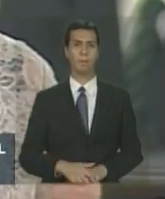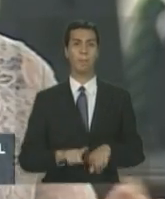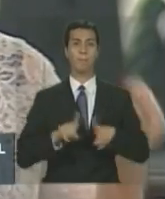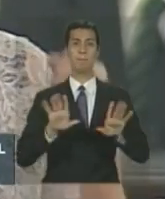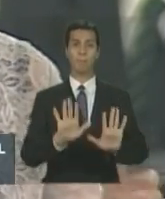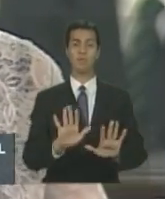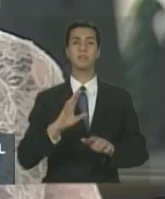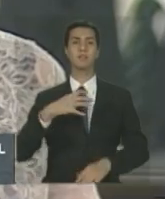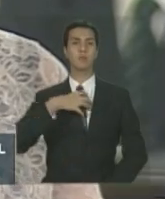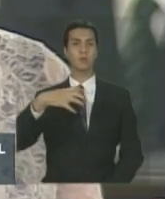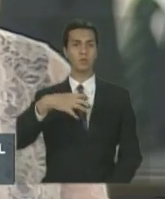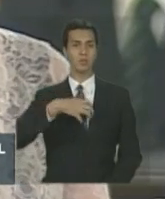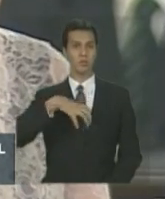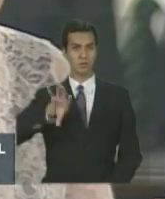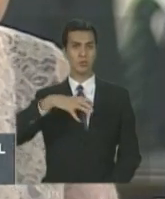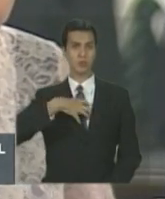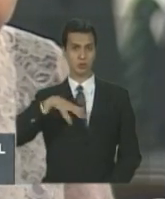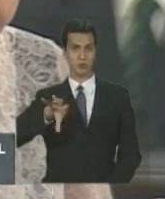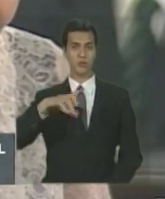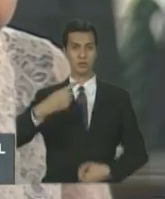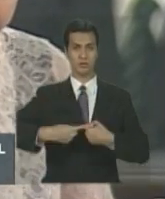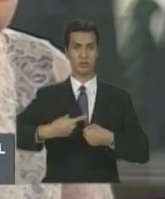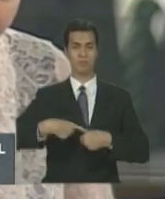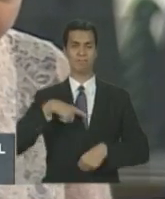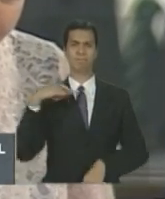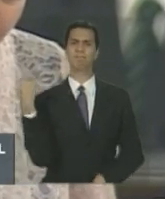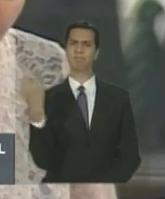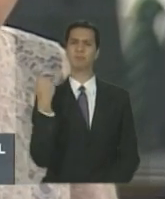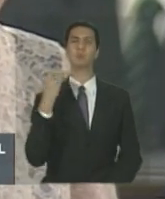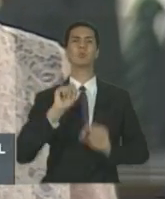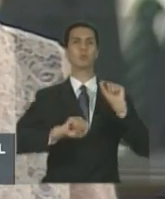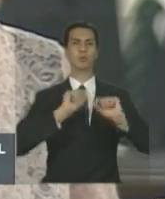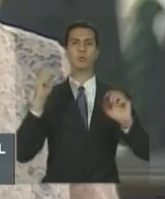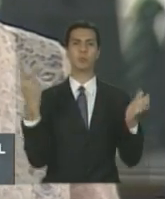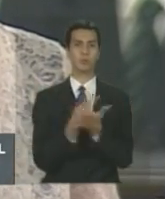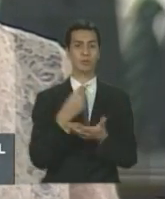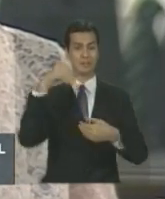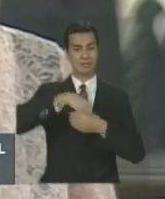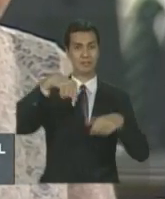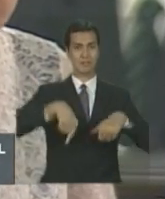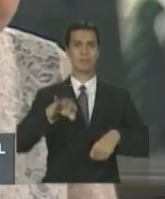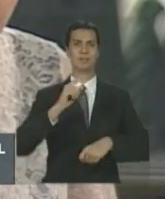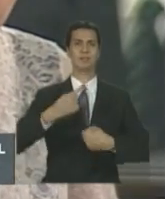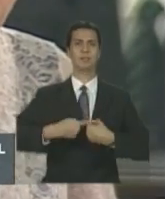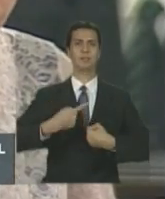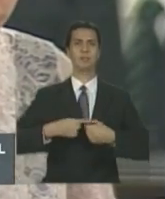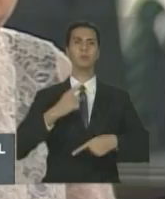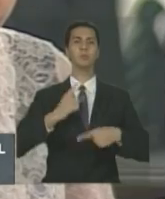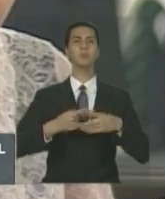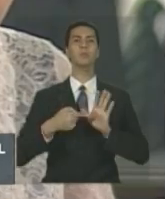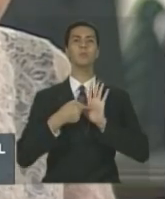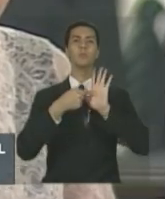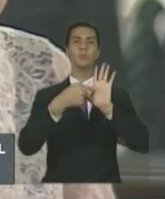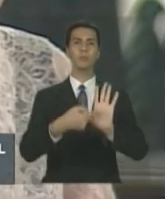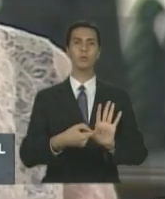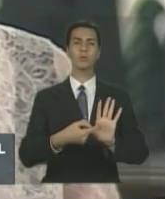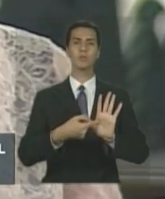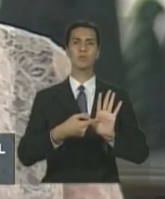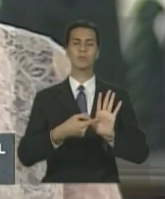muito forte, muito positivo, que é o fato de ser símbolo